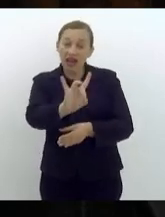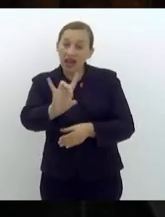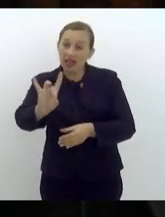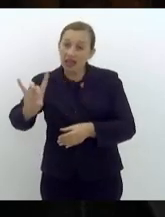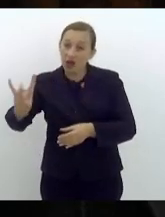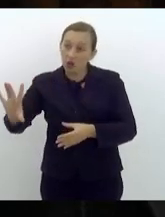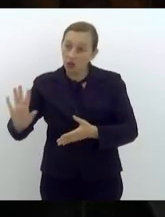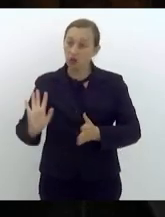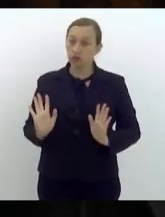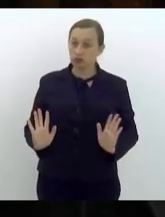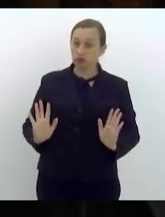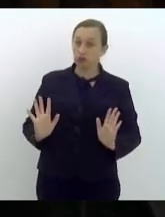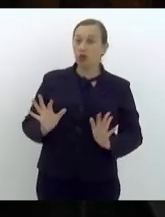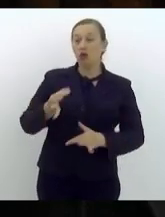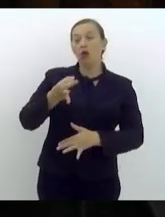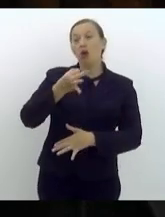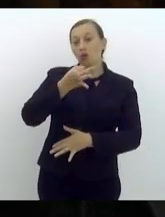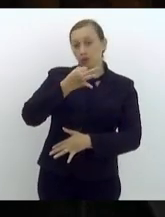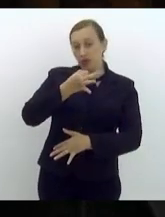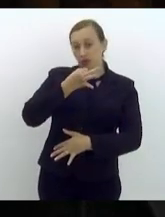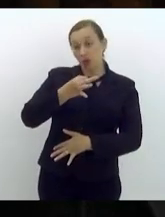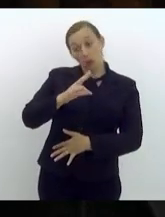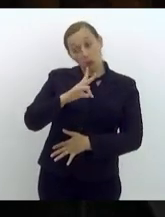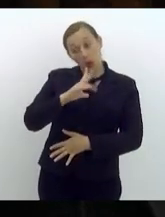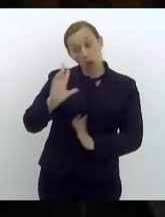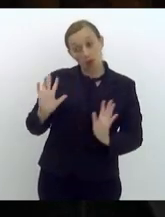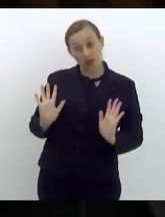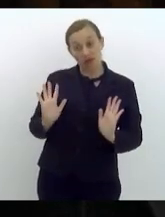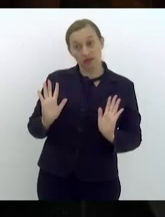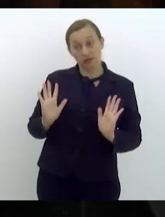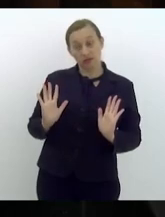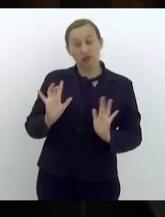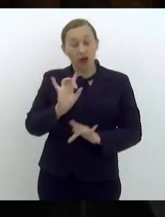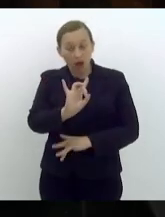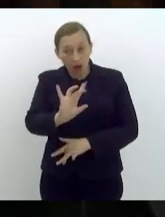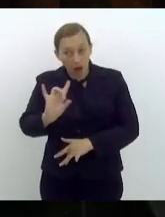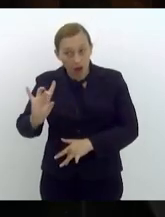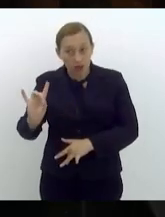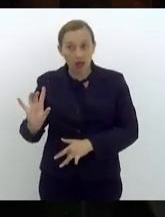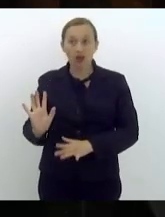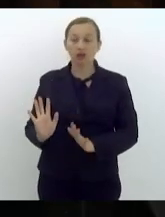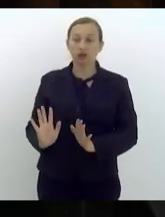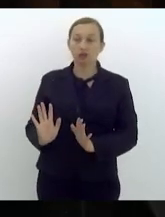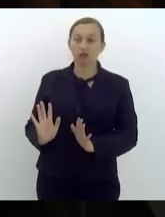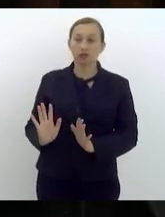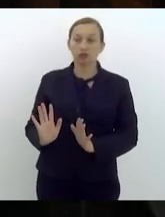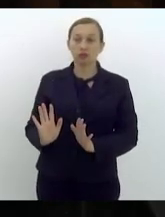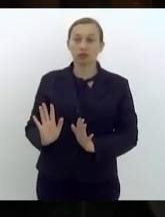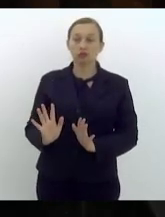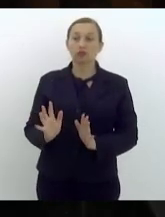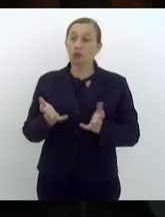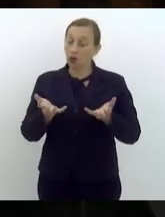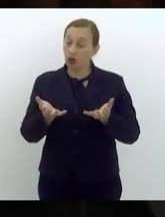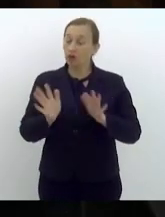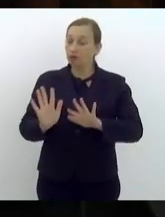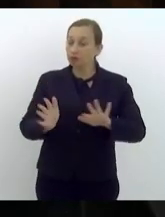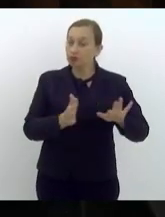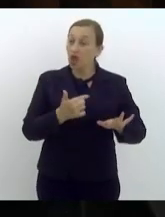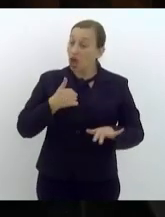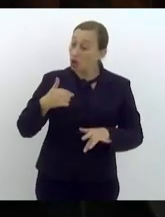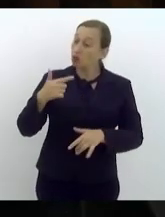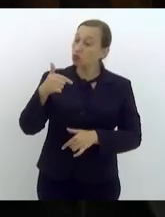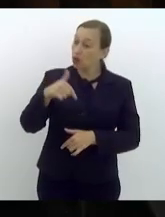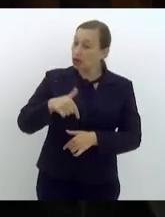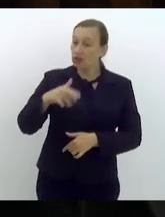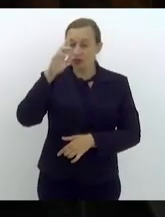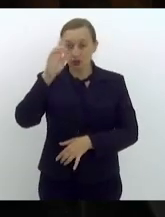segundo a sua consciência, segundo cada um a sua apreciação. Eu estou aqui encaminhando,